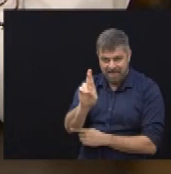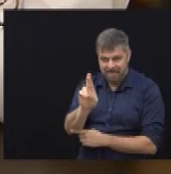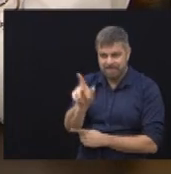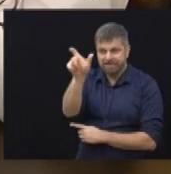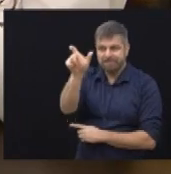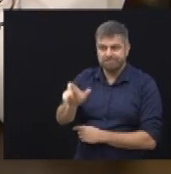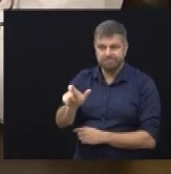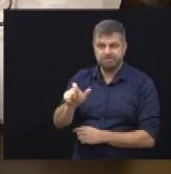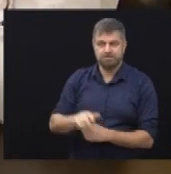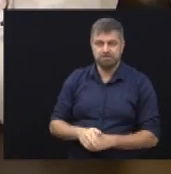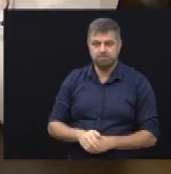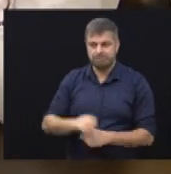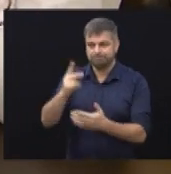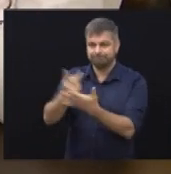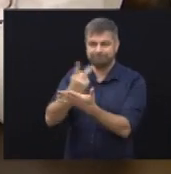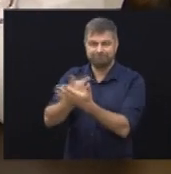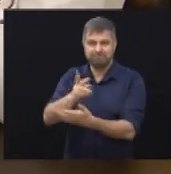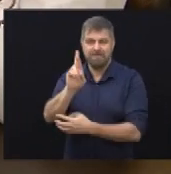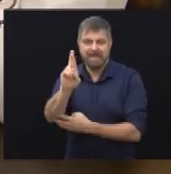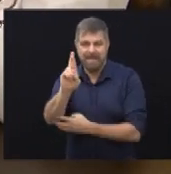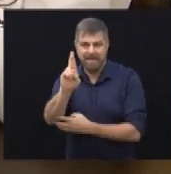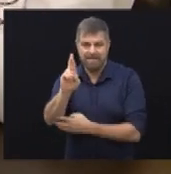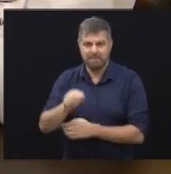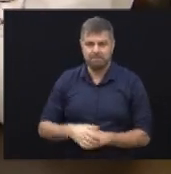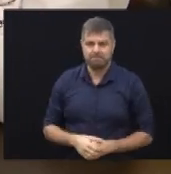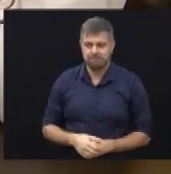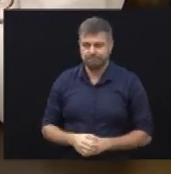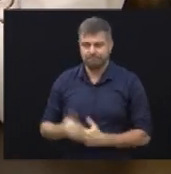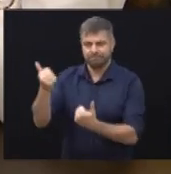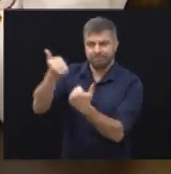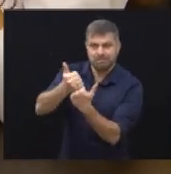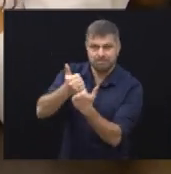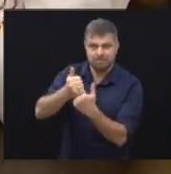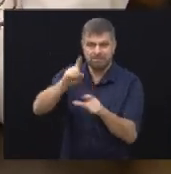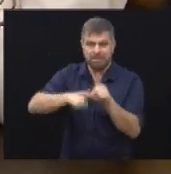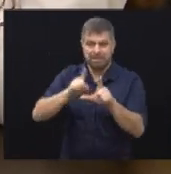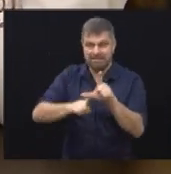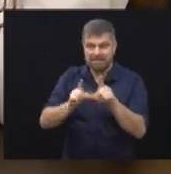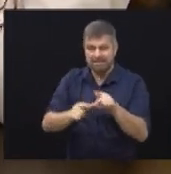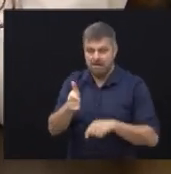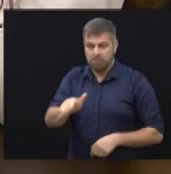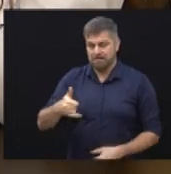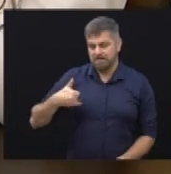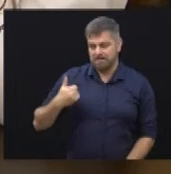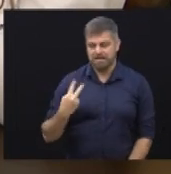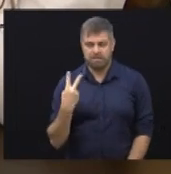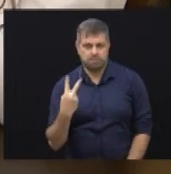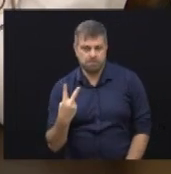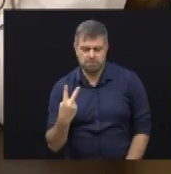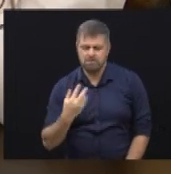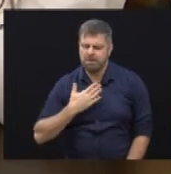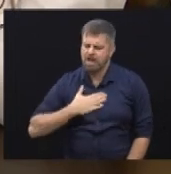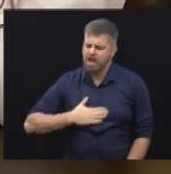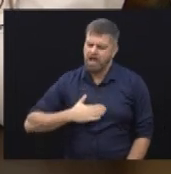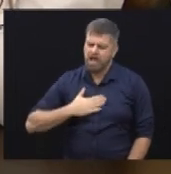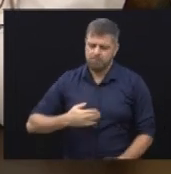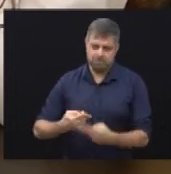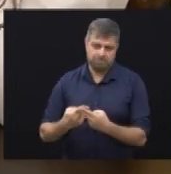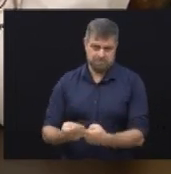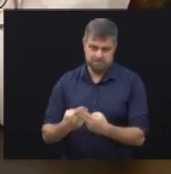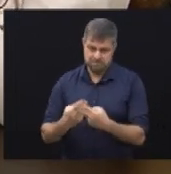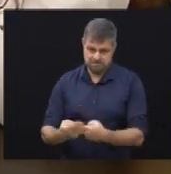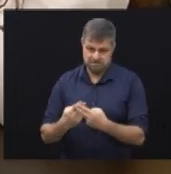famoso R. Tem muita gente que troca o R. Espera um pouquinho, não é? 2 anos não é para a criança mesmo conseguir falar o